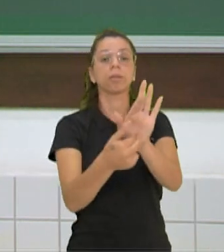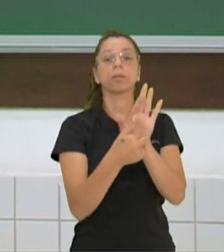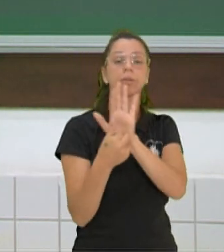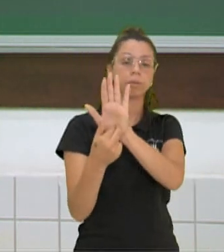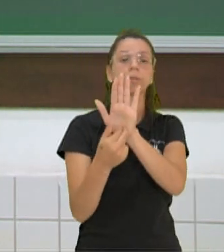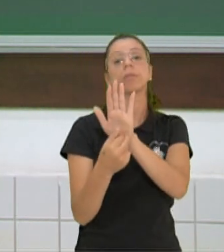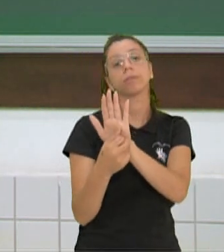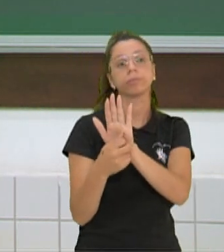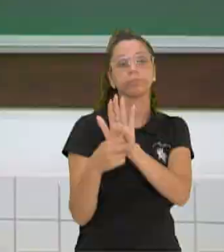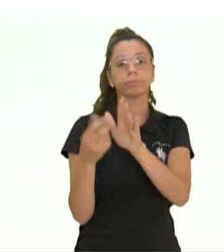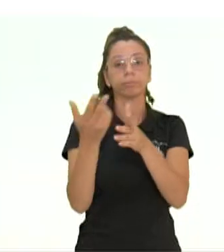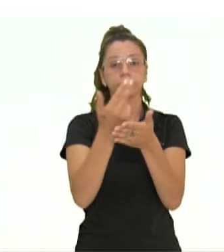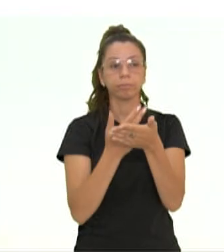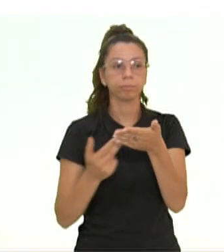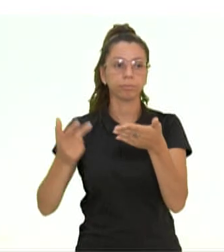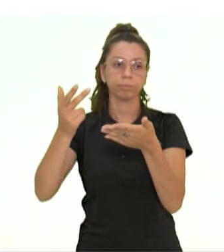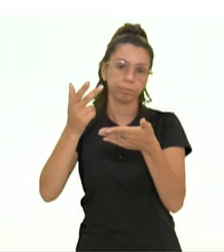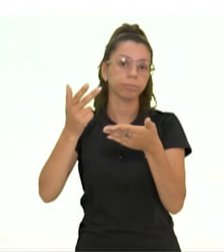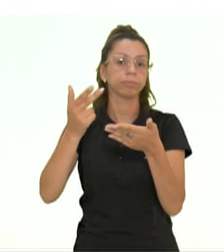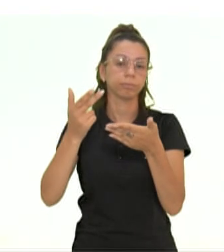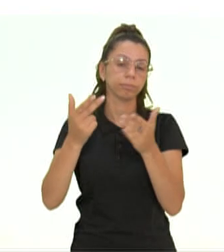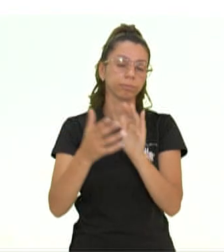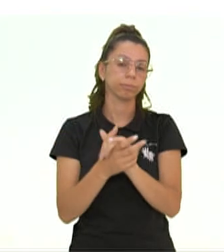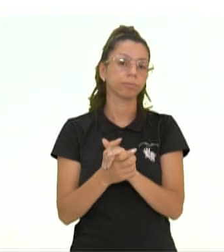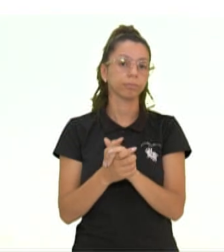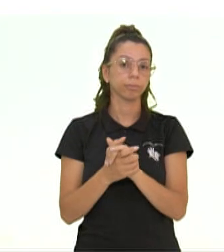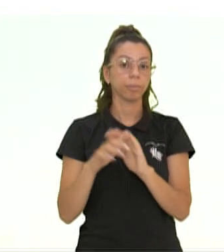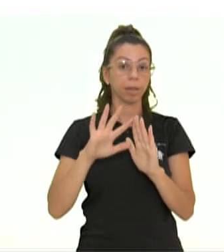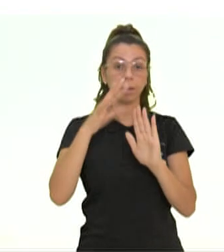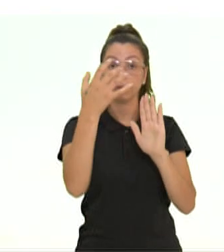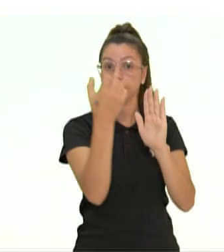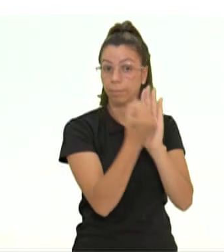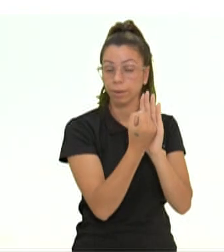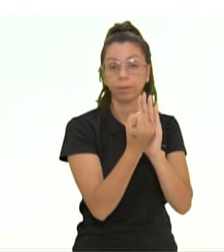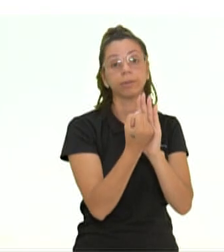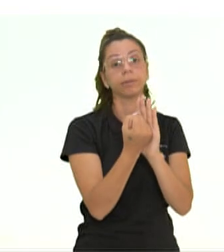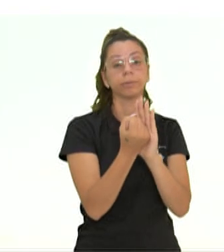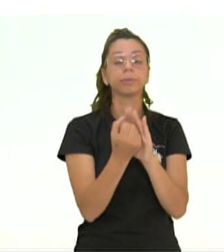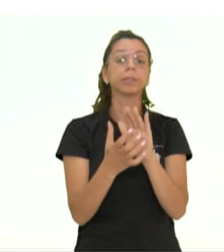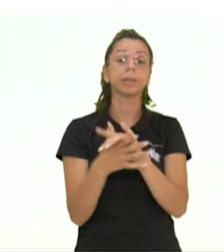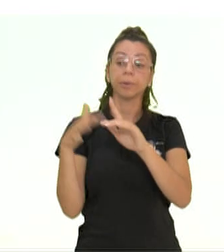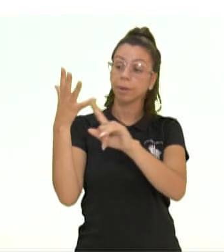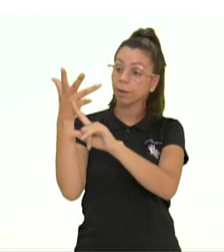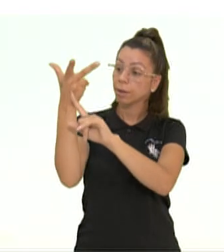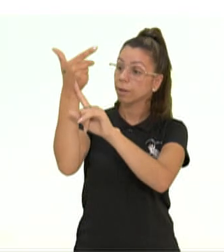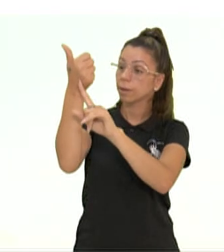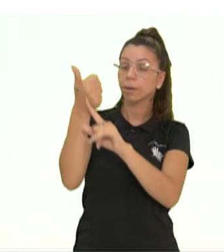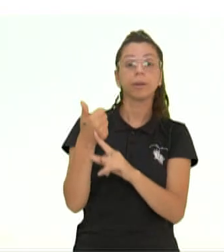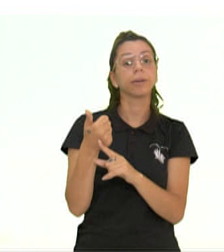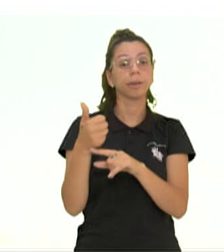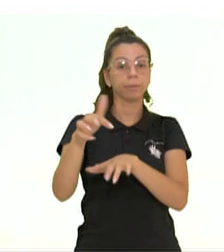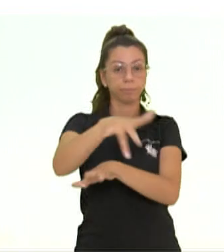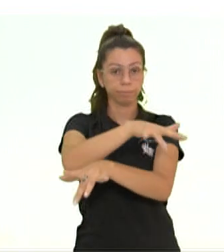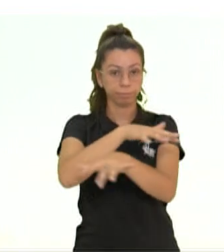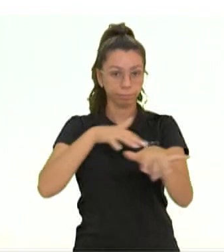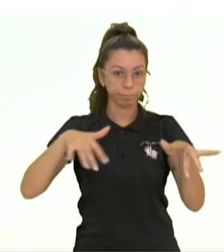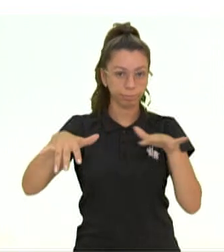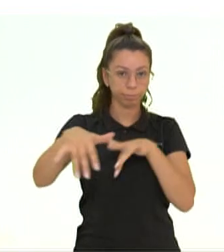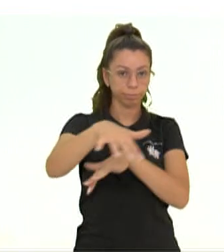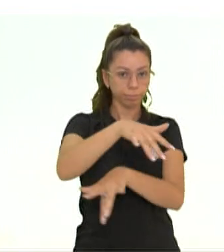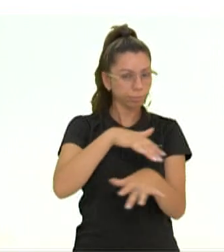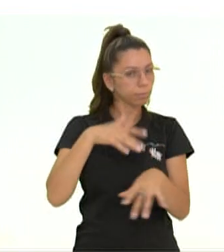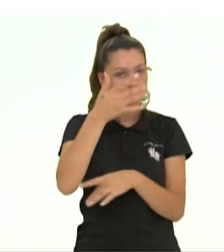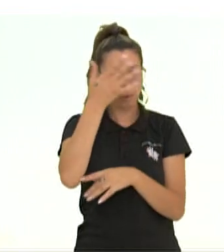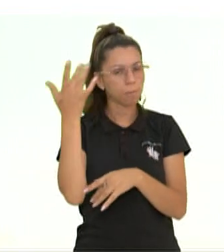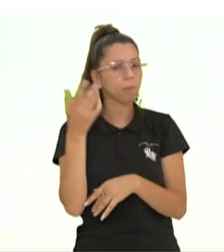suas obras, né? Então, está bem simbólico. E, para ele, a arte é uma criação ritual. E ele é uma pessoa